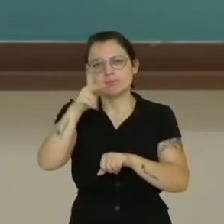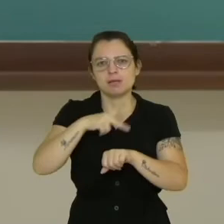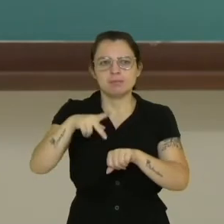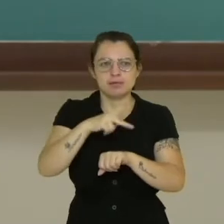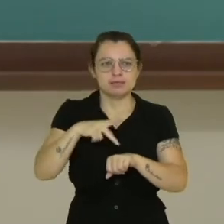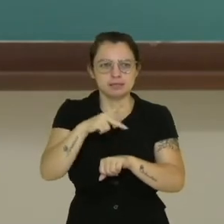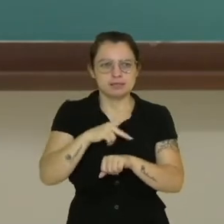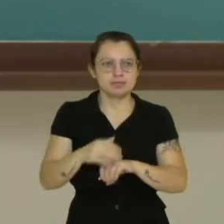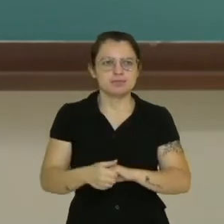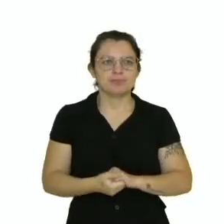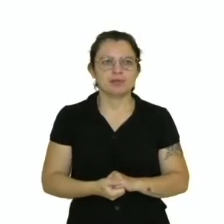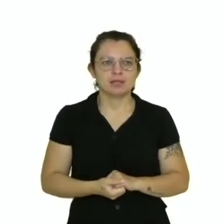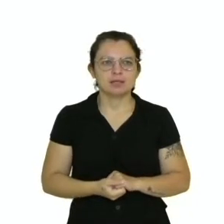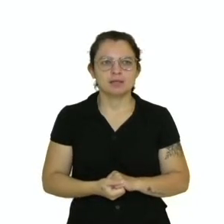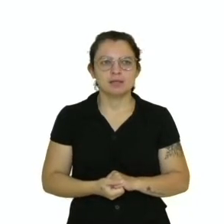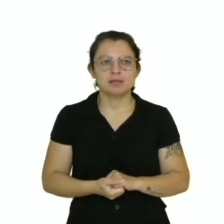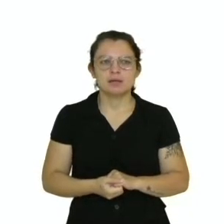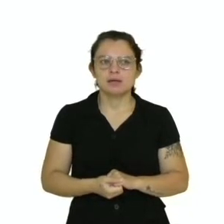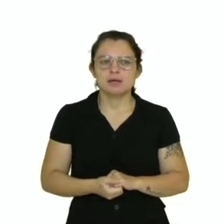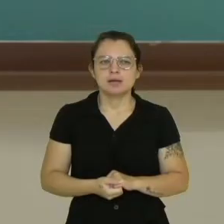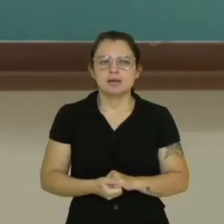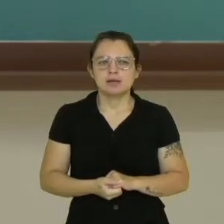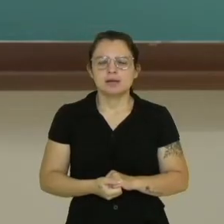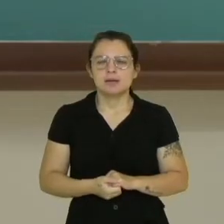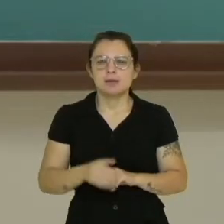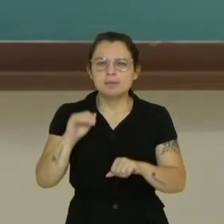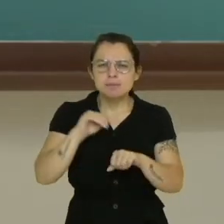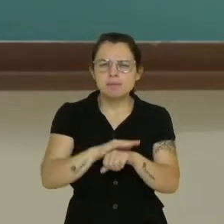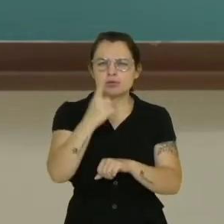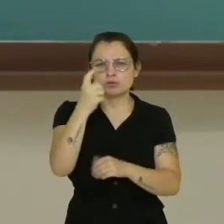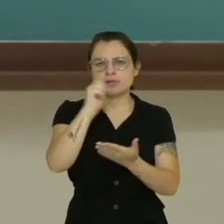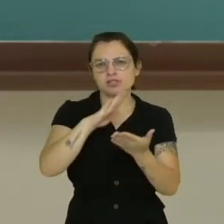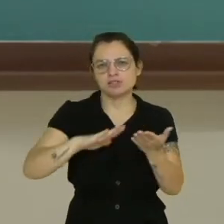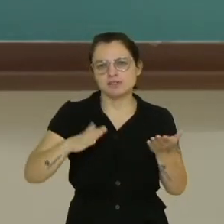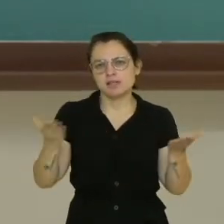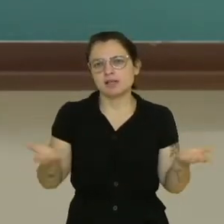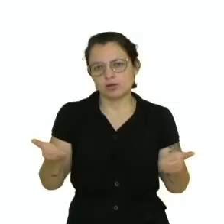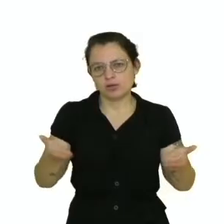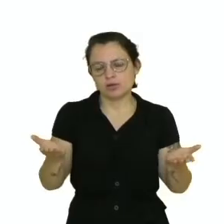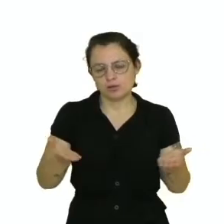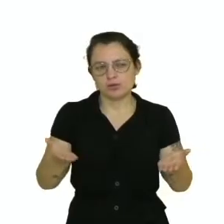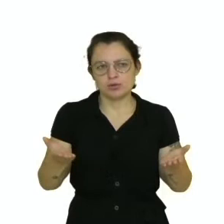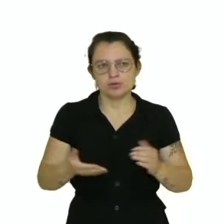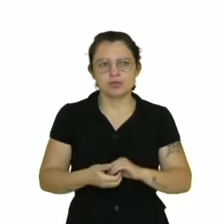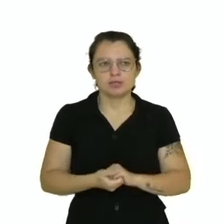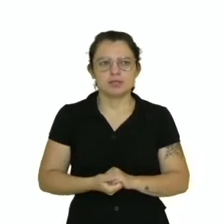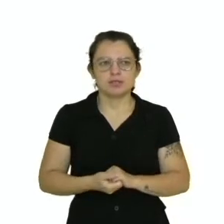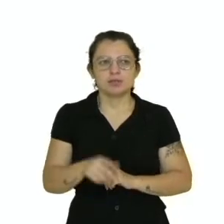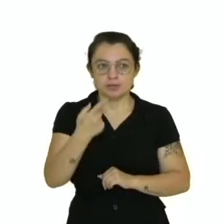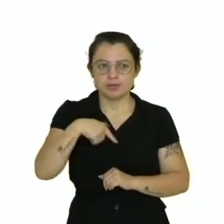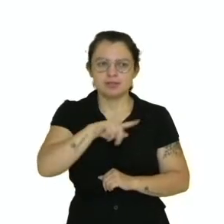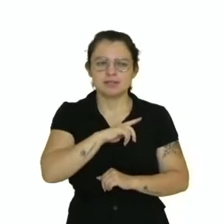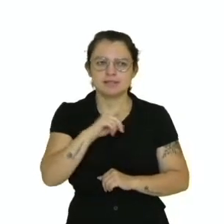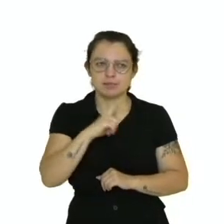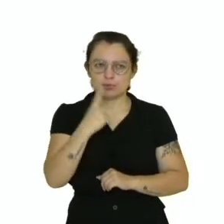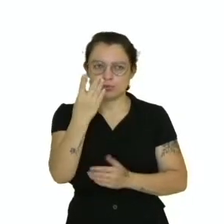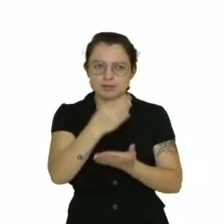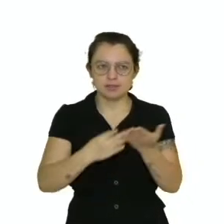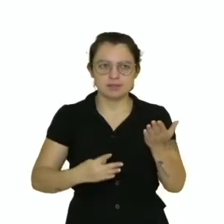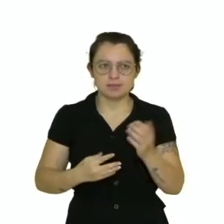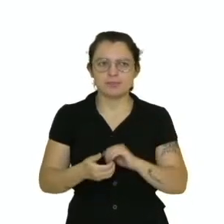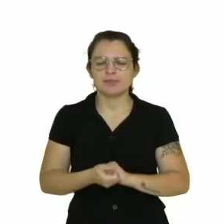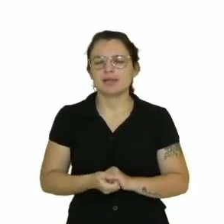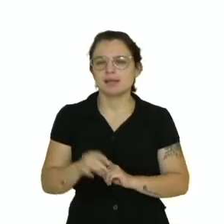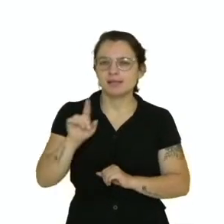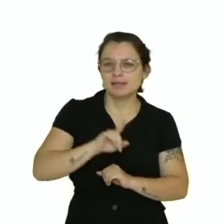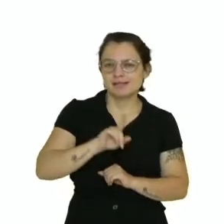de origem. Mas vamos aqui para mais uma atividade da nossa aula de hoje. Nós fazemos aqui um texto. Vamos ler aqui. No